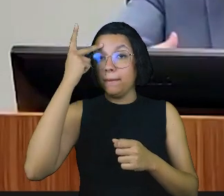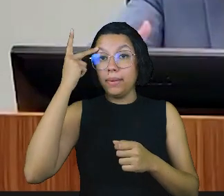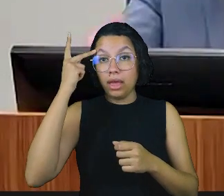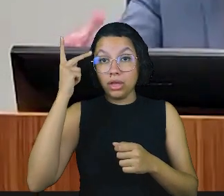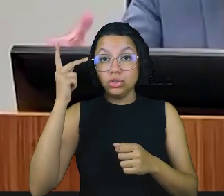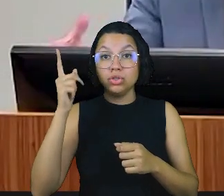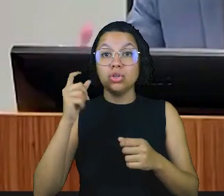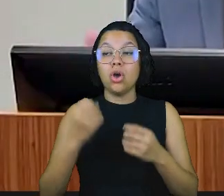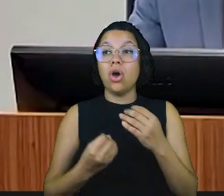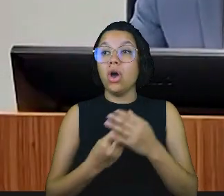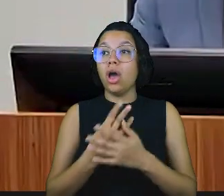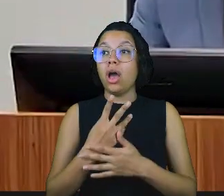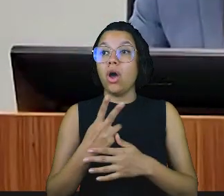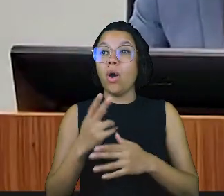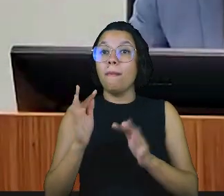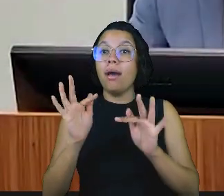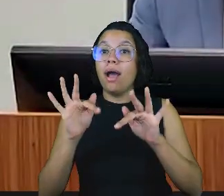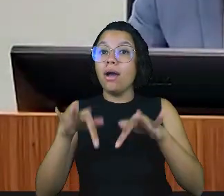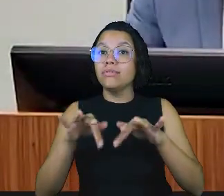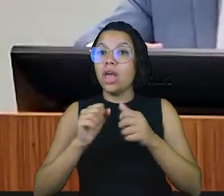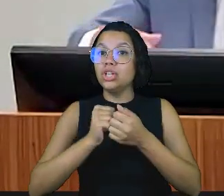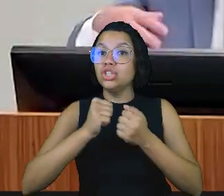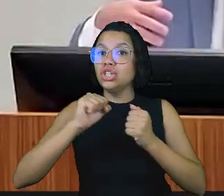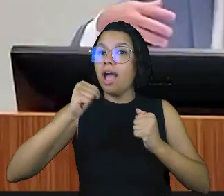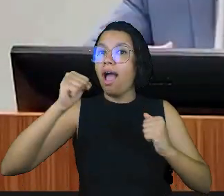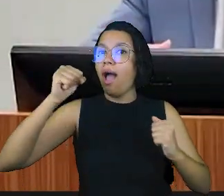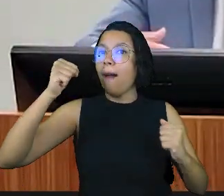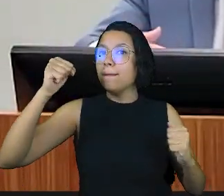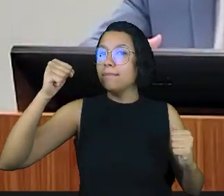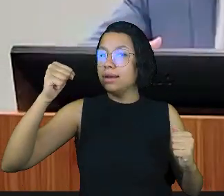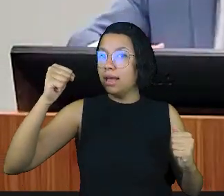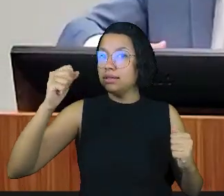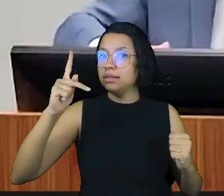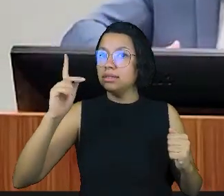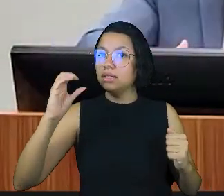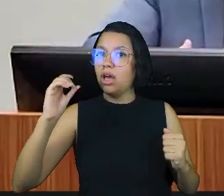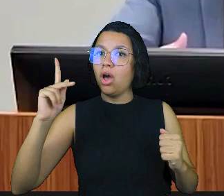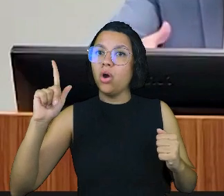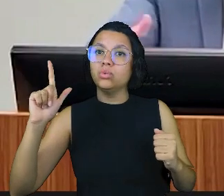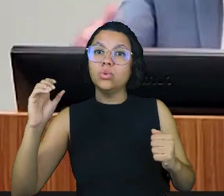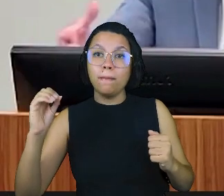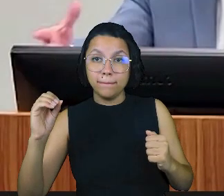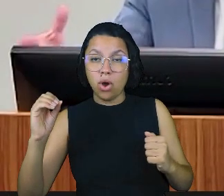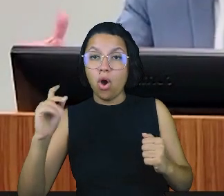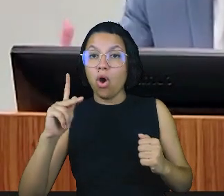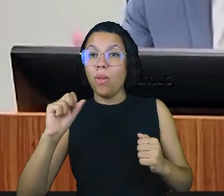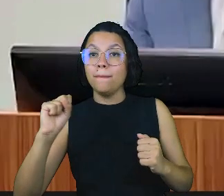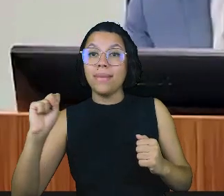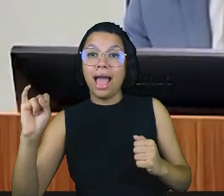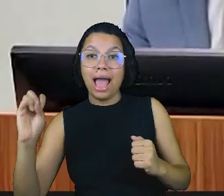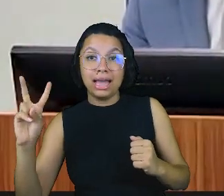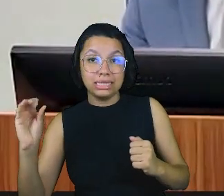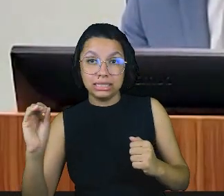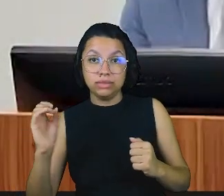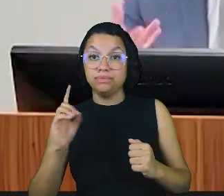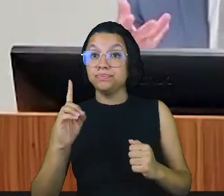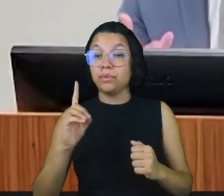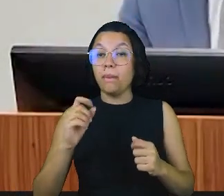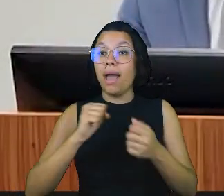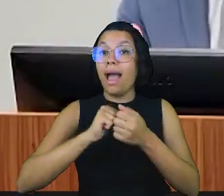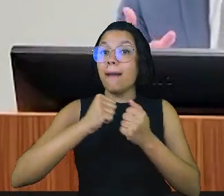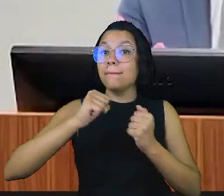de ampliação do polo passivo, senão para fins de ampliação do espectro